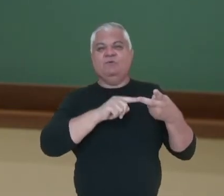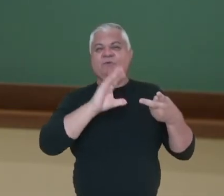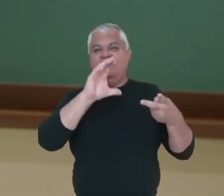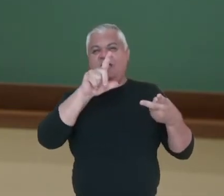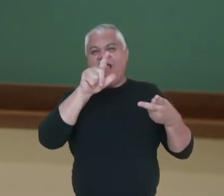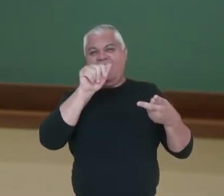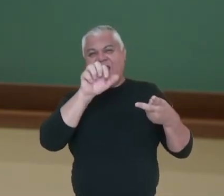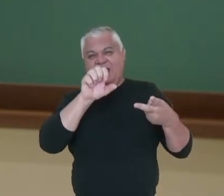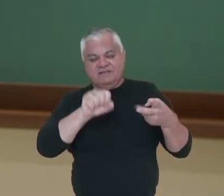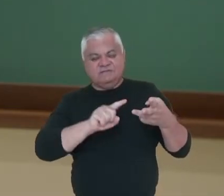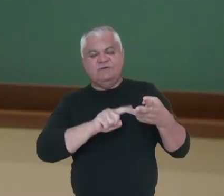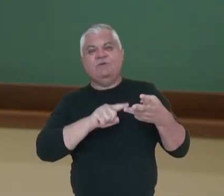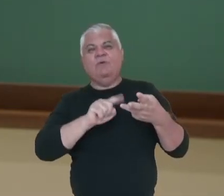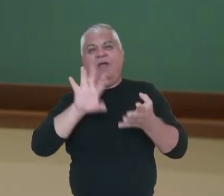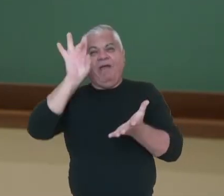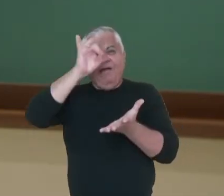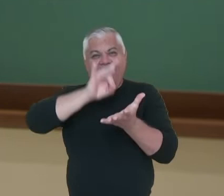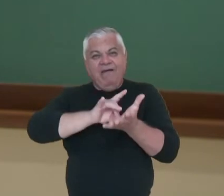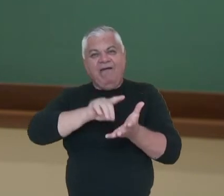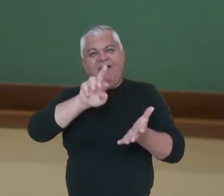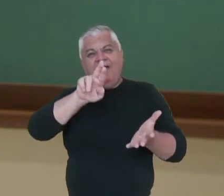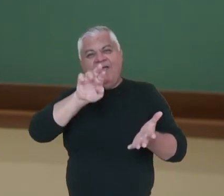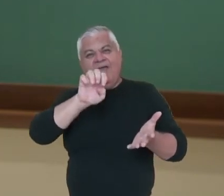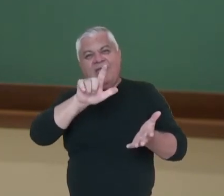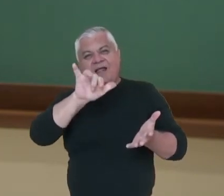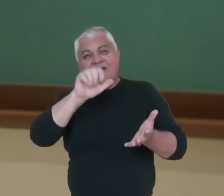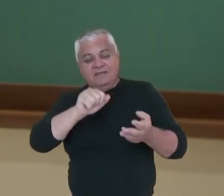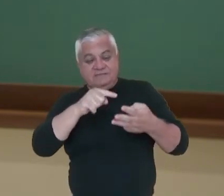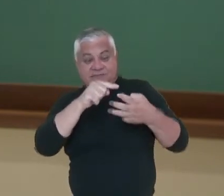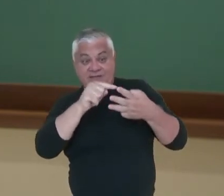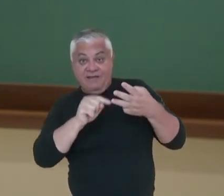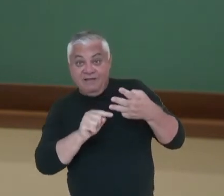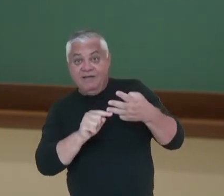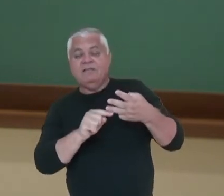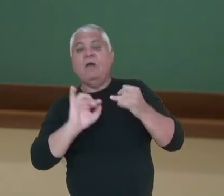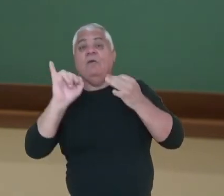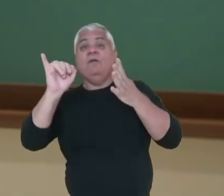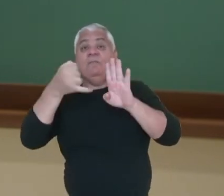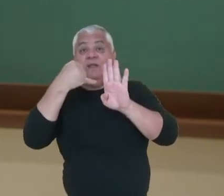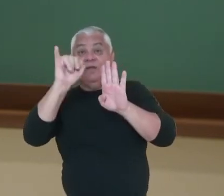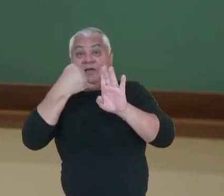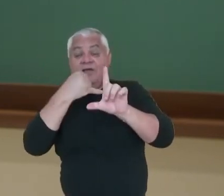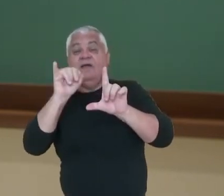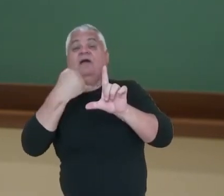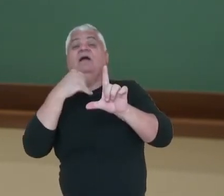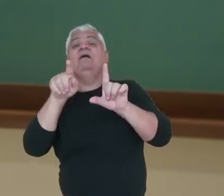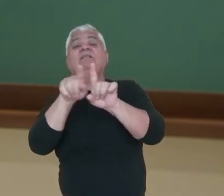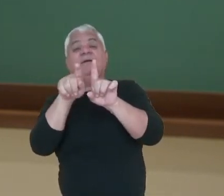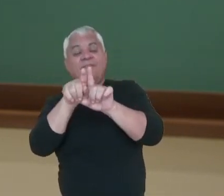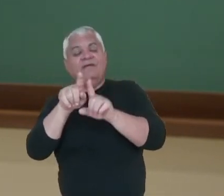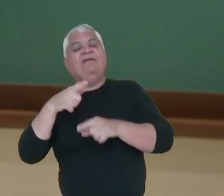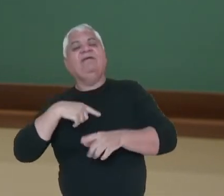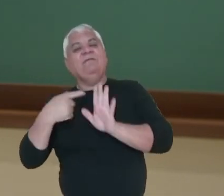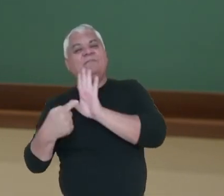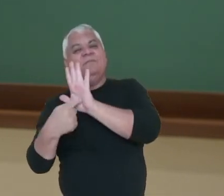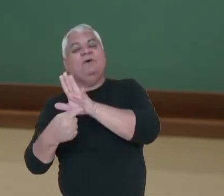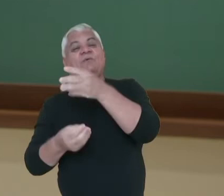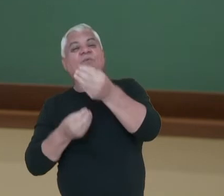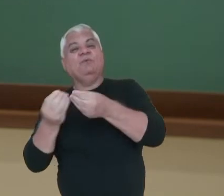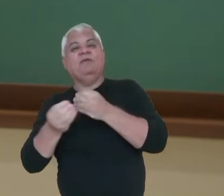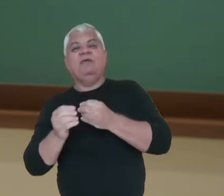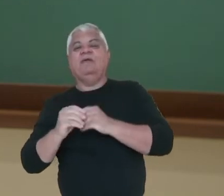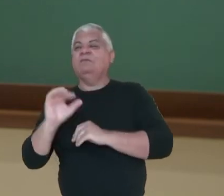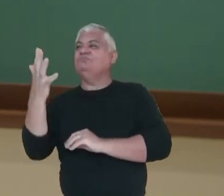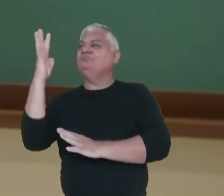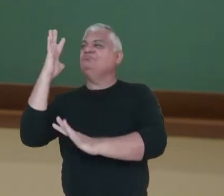romântico enfatizava muito essa coisa de natureza. Então, o impressionismo também está fazendo a natureza. Só que está fazendo o seguinte: mostra a natureza,